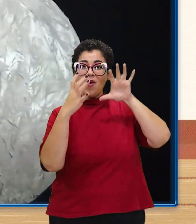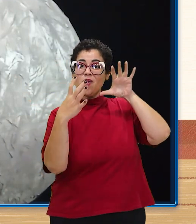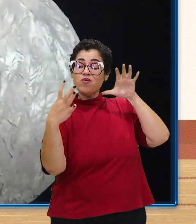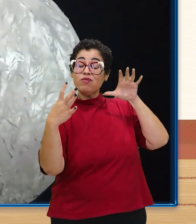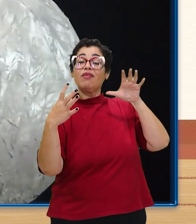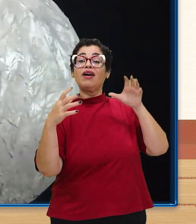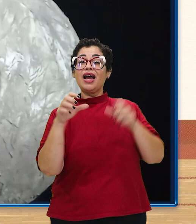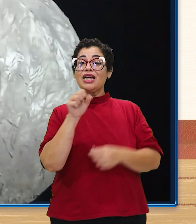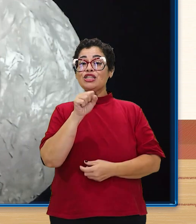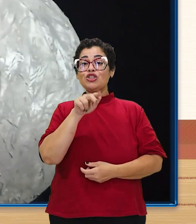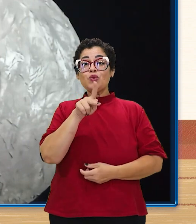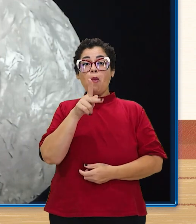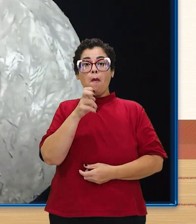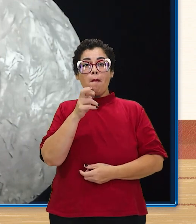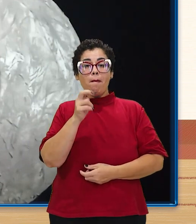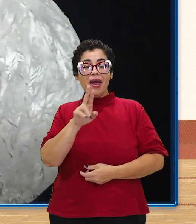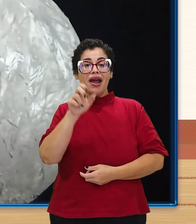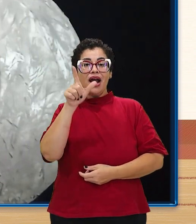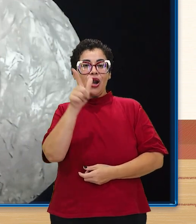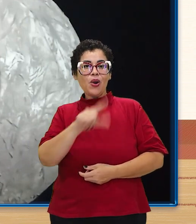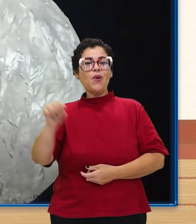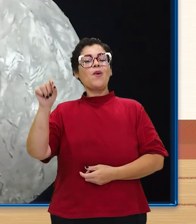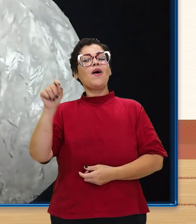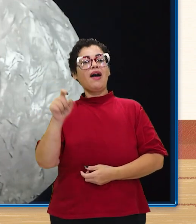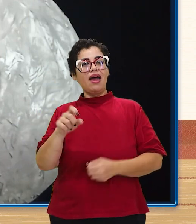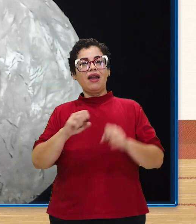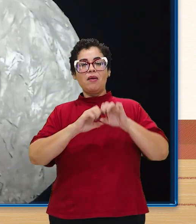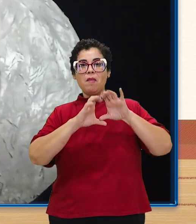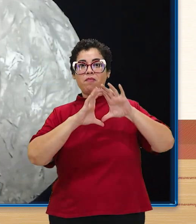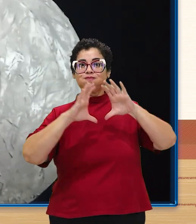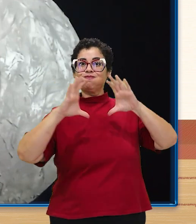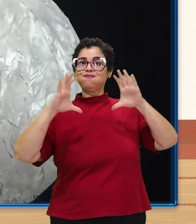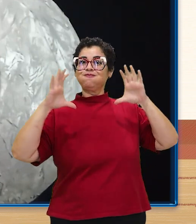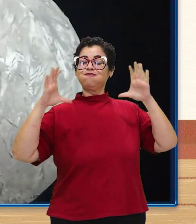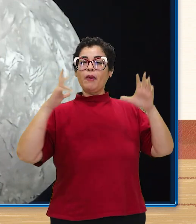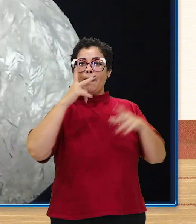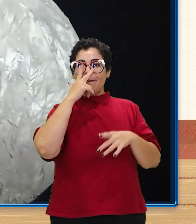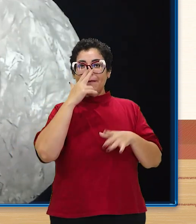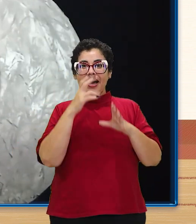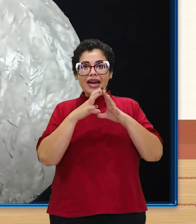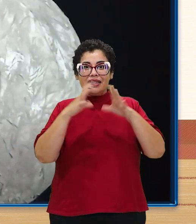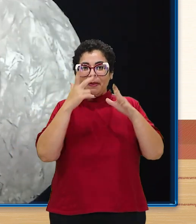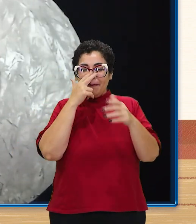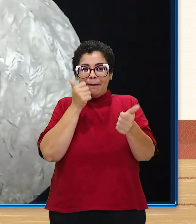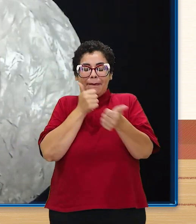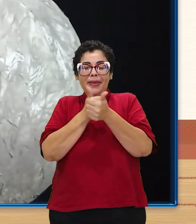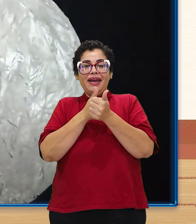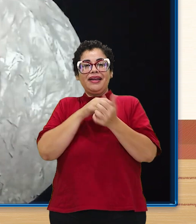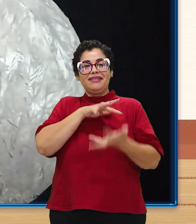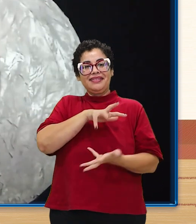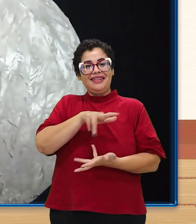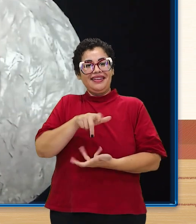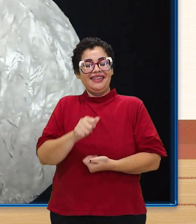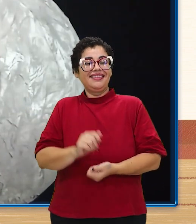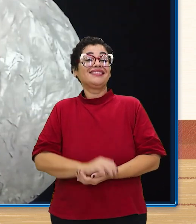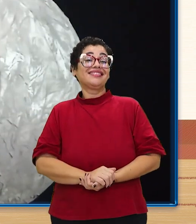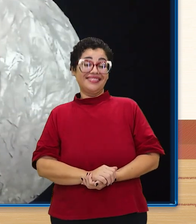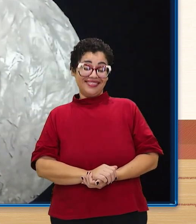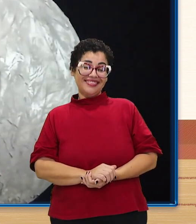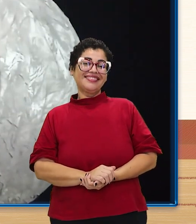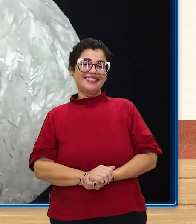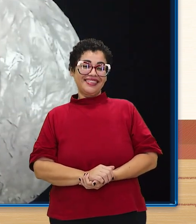a chamada superlua. É quando ela fica tão grandona que parece que está bem pertinho da Terra. Olha